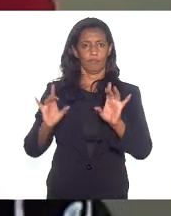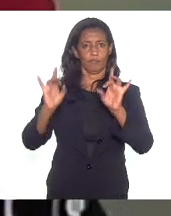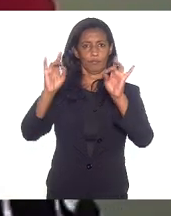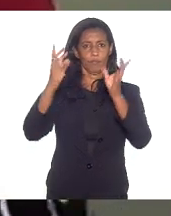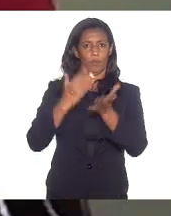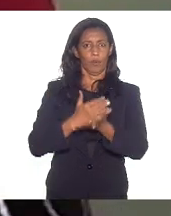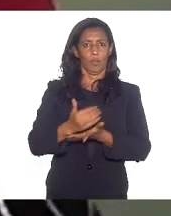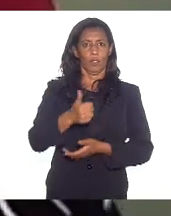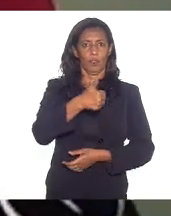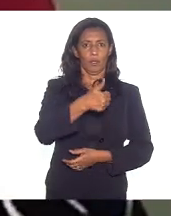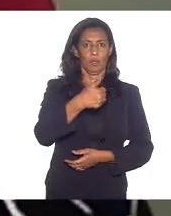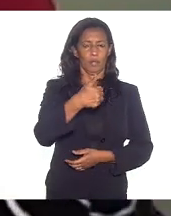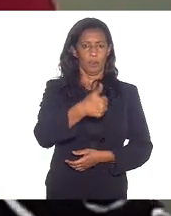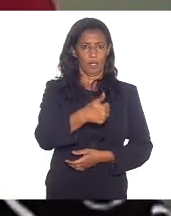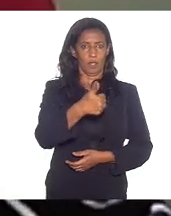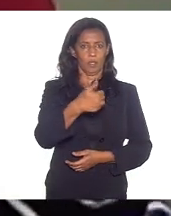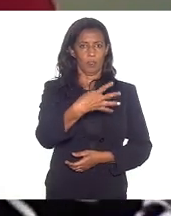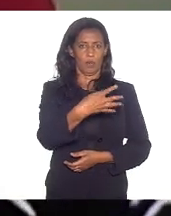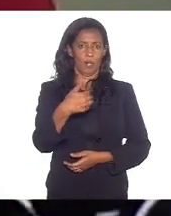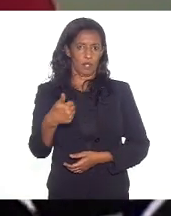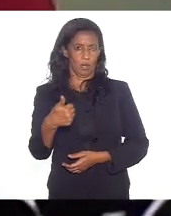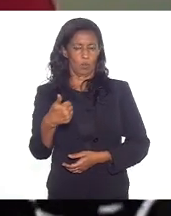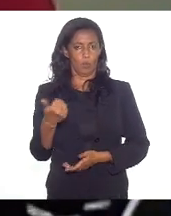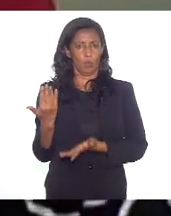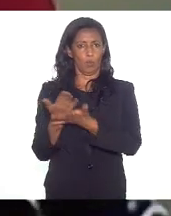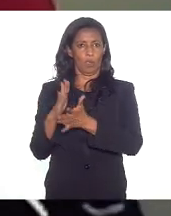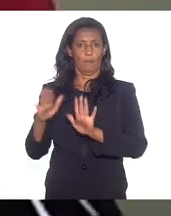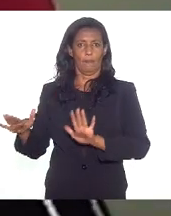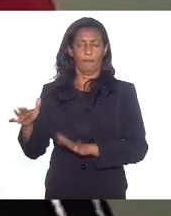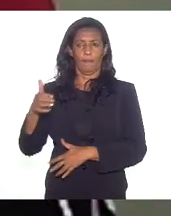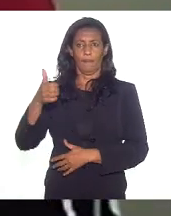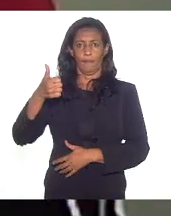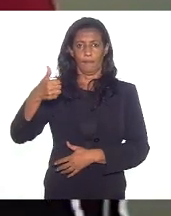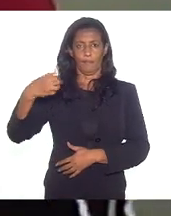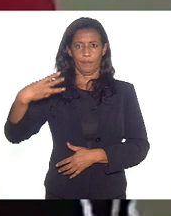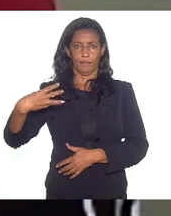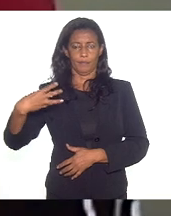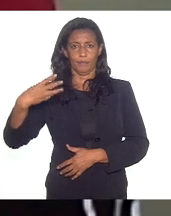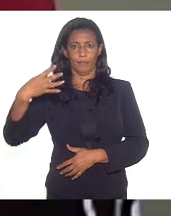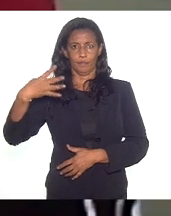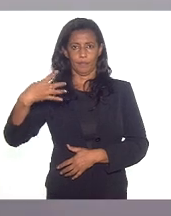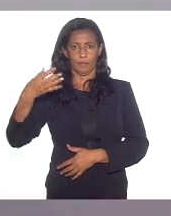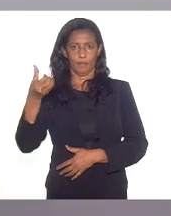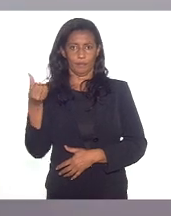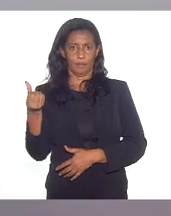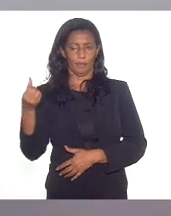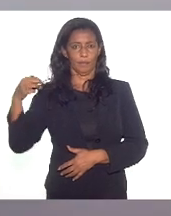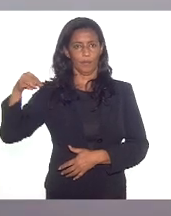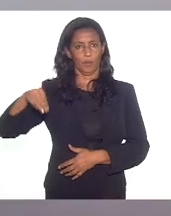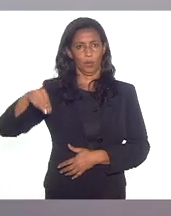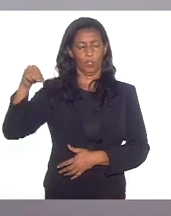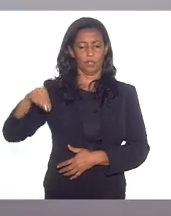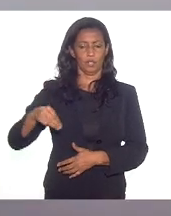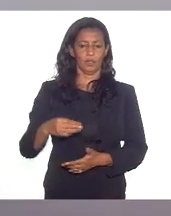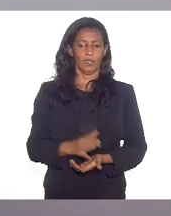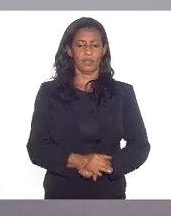que, iniciada às 13 horas e 41 minutos, encerrou-se às 13 horas e 46 minutos.